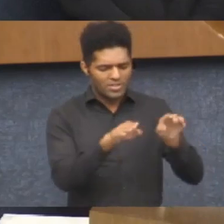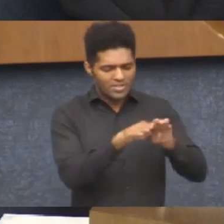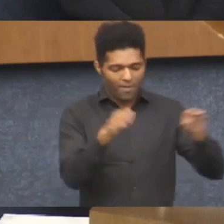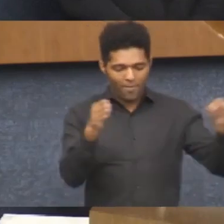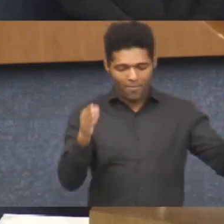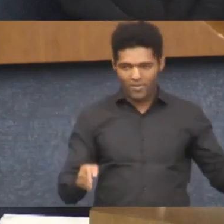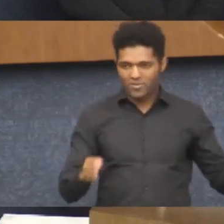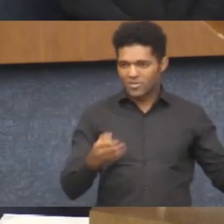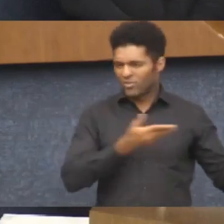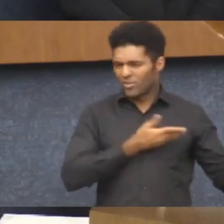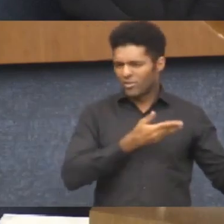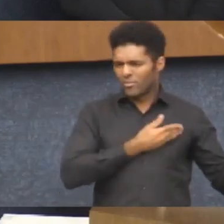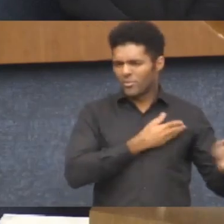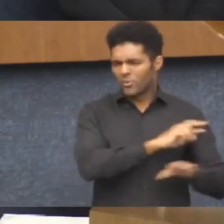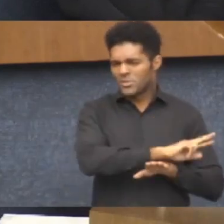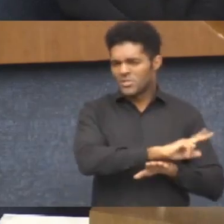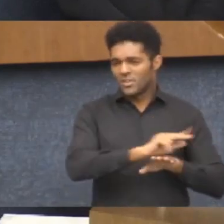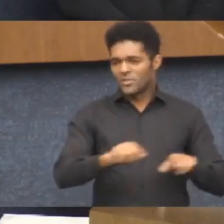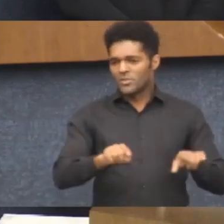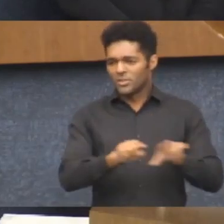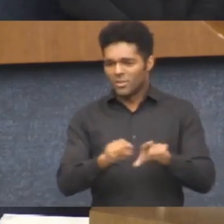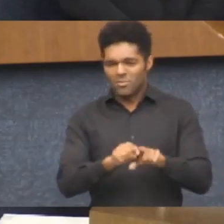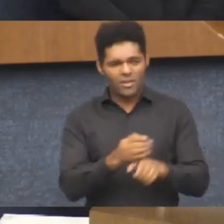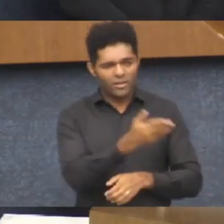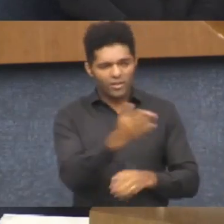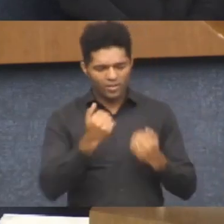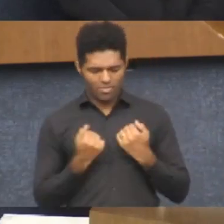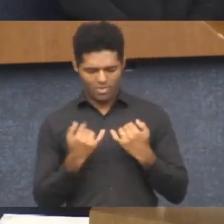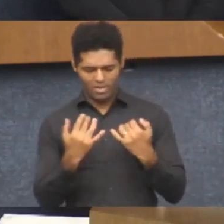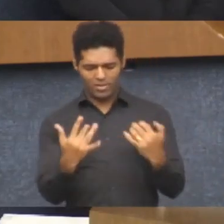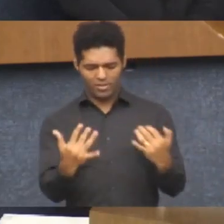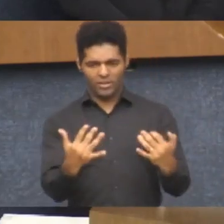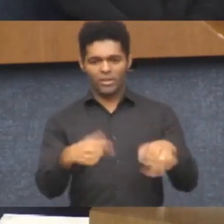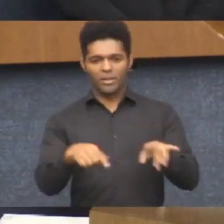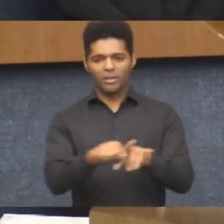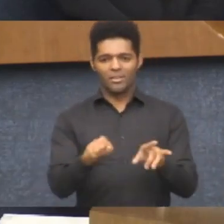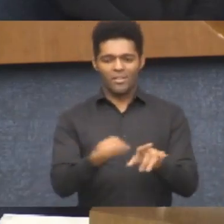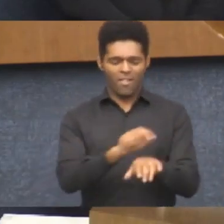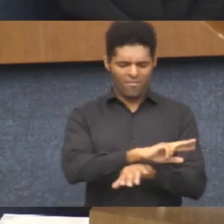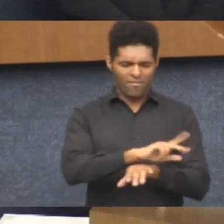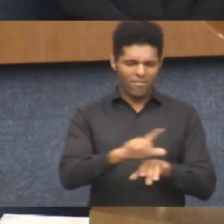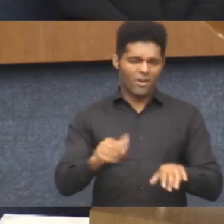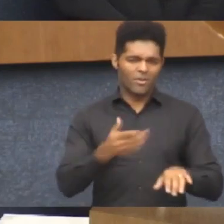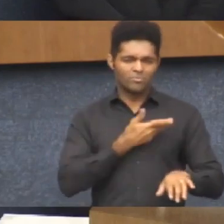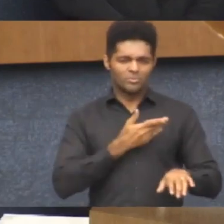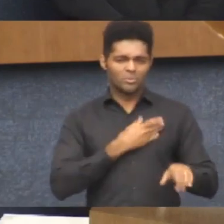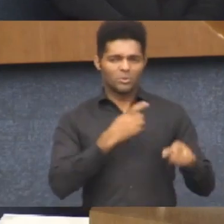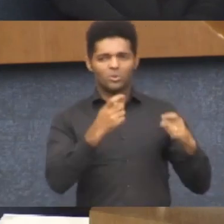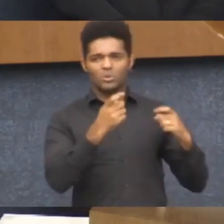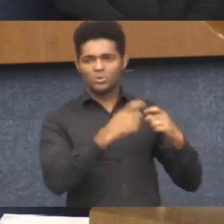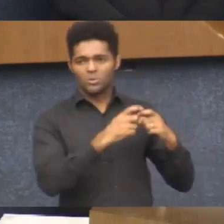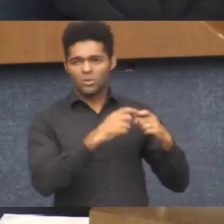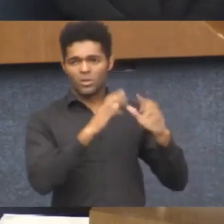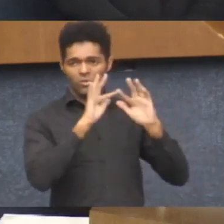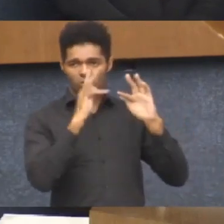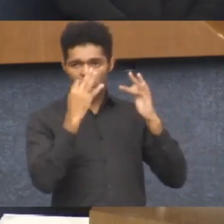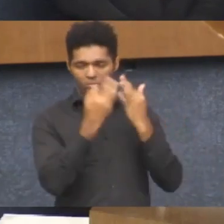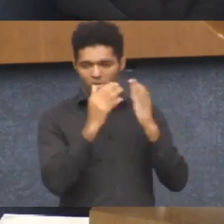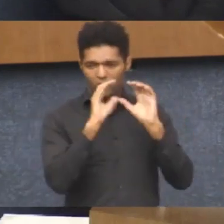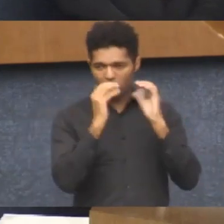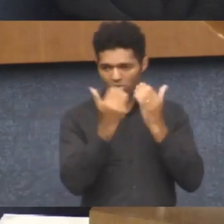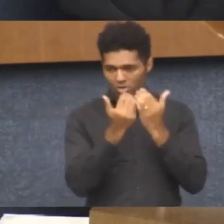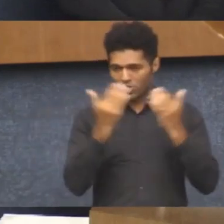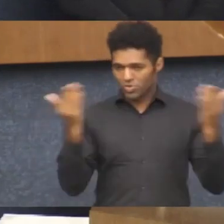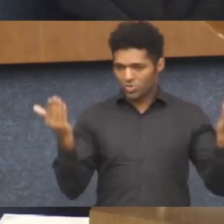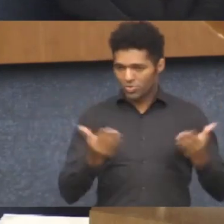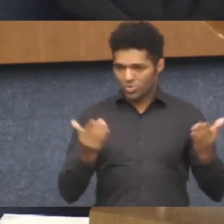amigos, não só na mesa, mas na plateia também, muitos amigos do MFC. Eu, hoje, né, ocupo